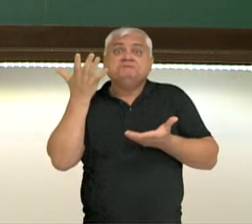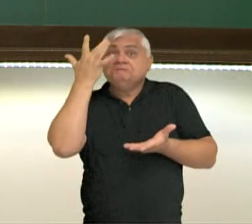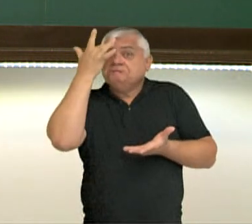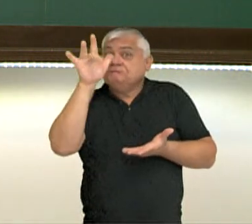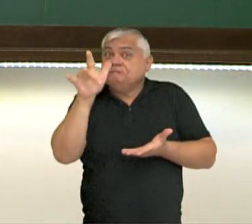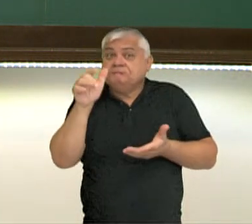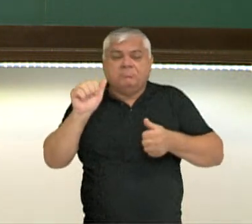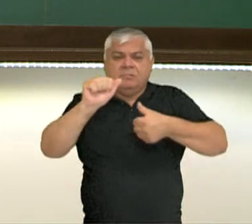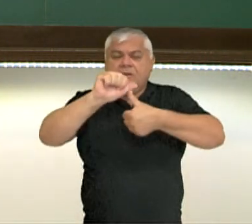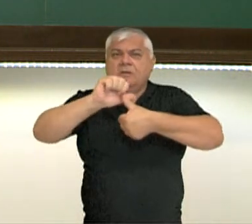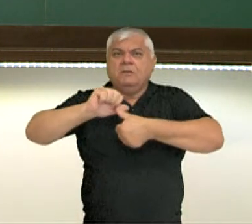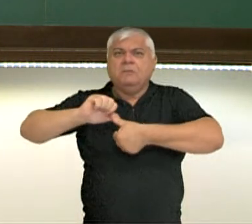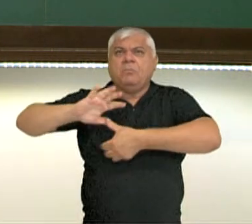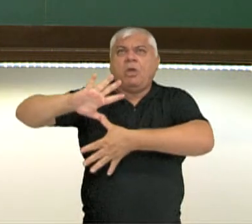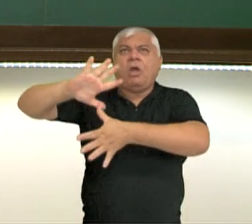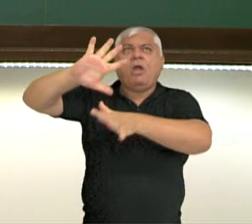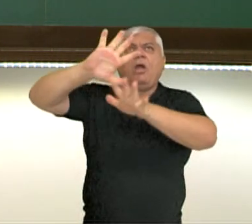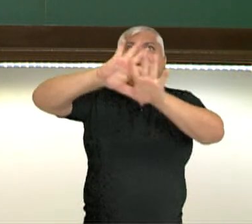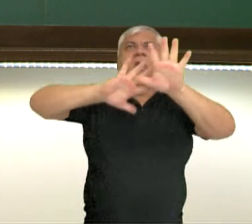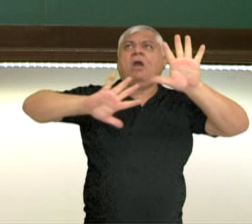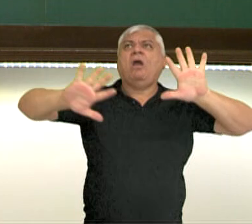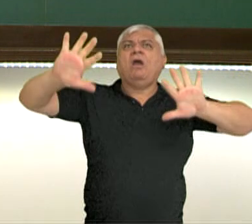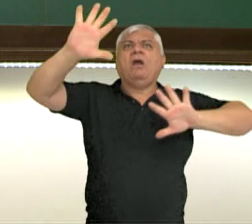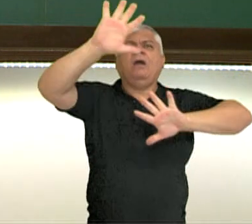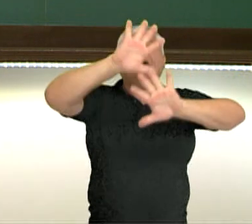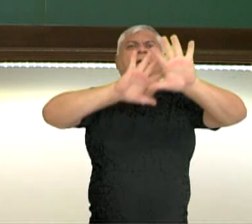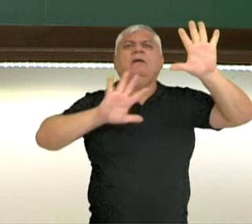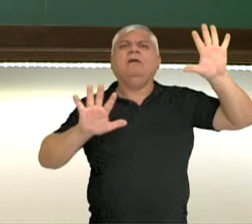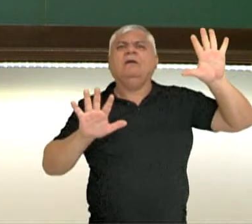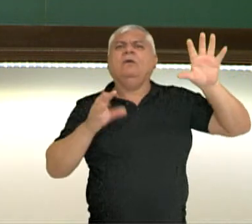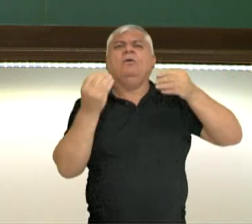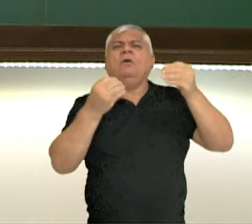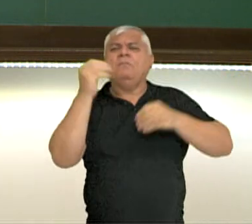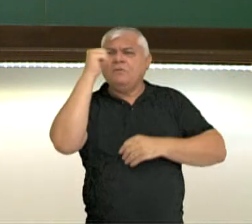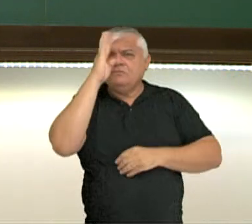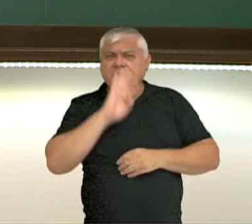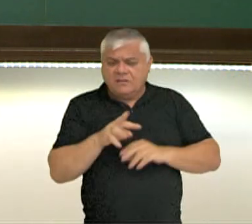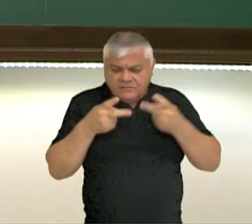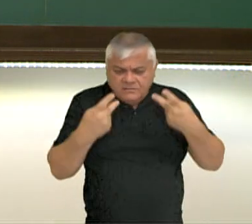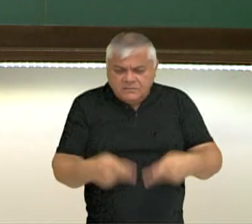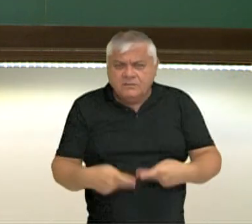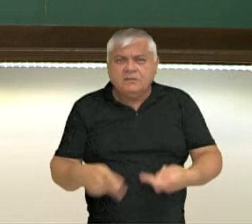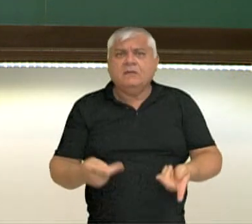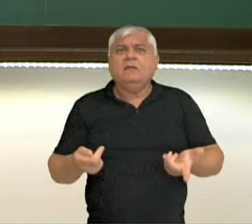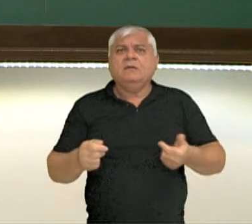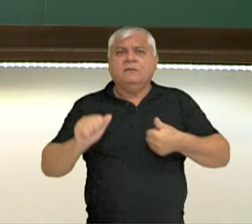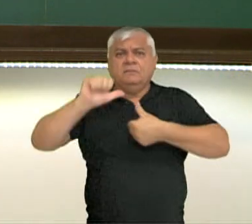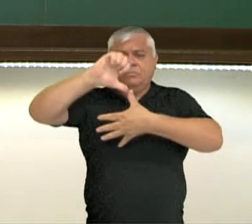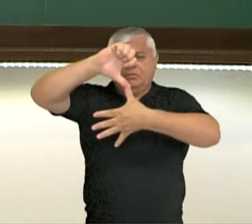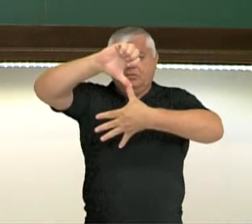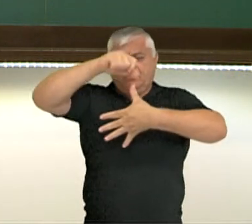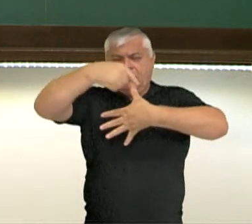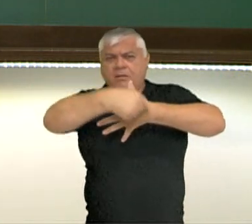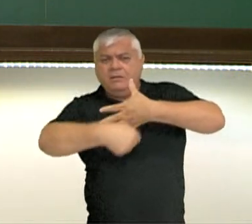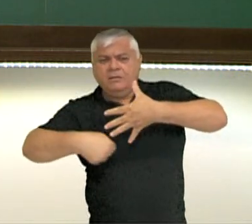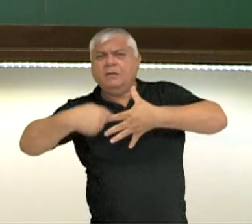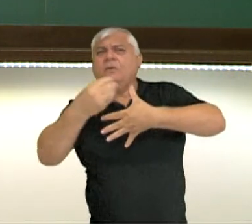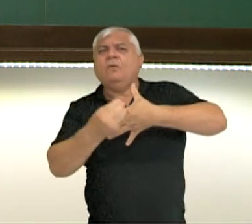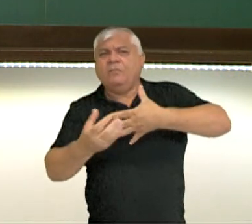Pangeia, como os seres humanos vieram parar ao Brasil? Ou melhor, na América? Aí que vem o nosso estudo de